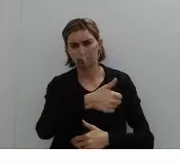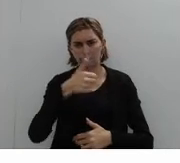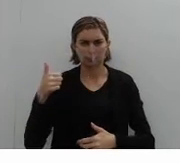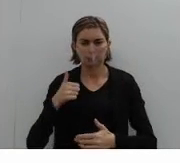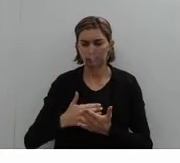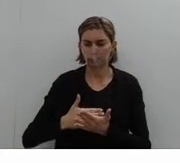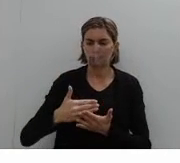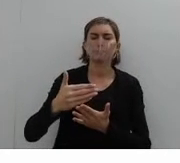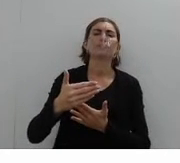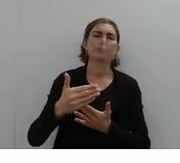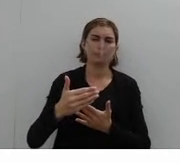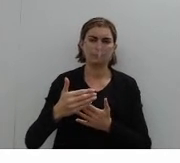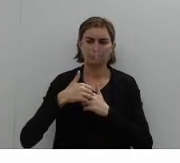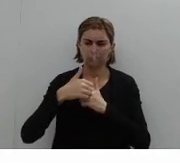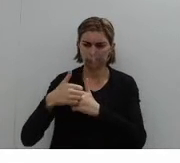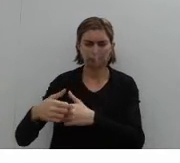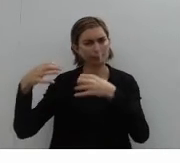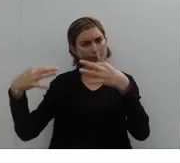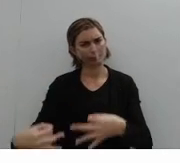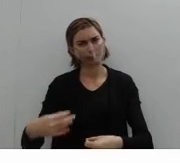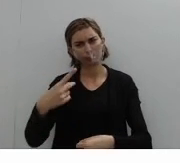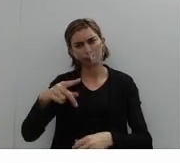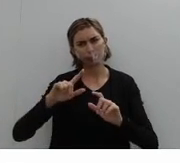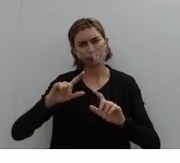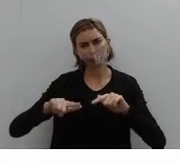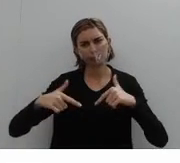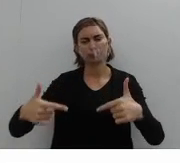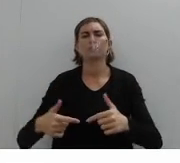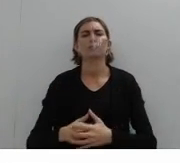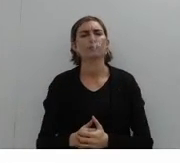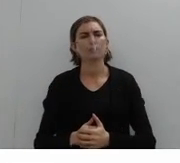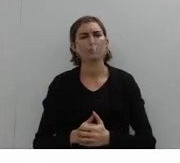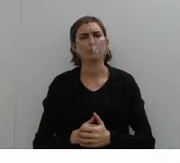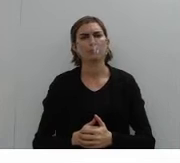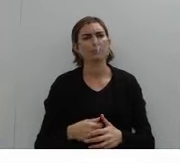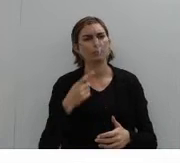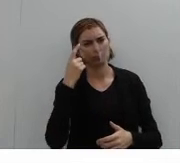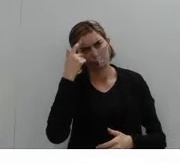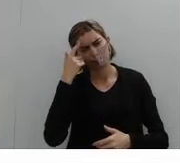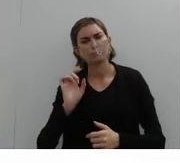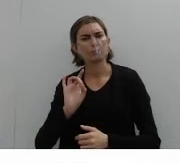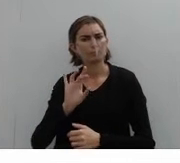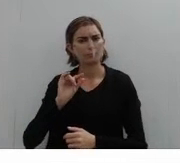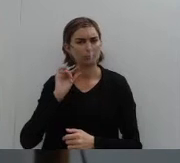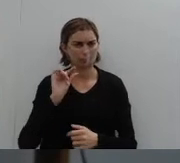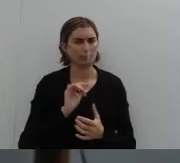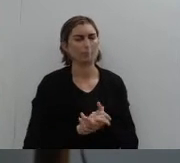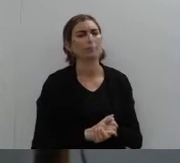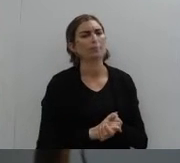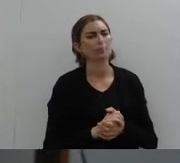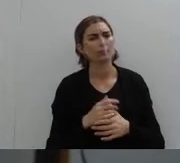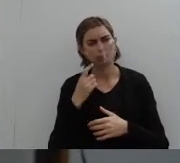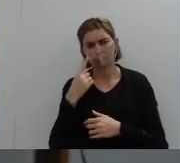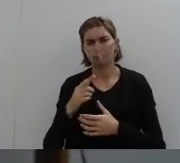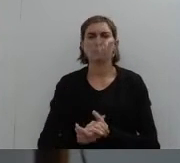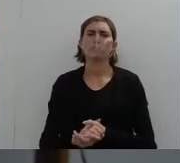a partir daí, guiar corretamente suas ações. Vamos pensar só um pouquinho sobre isso aqui agora.